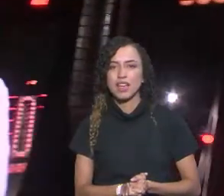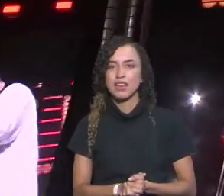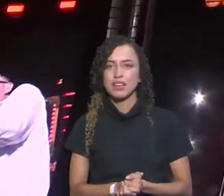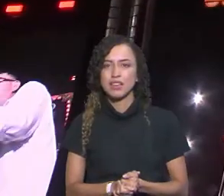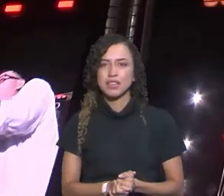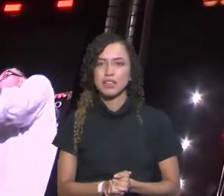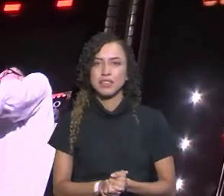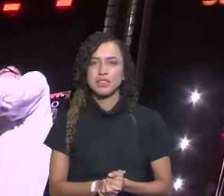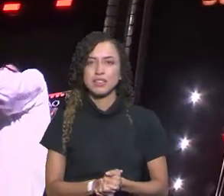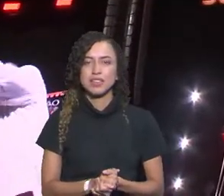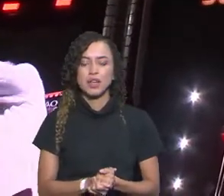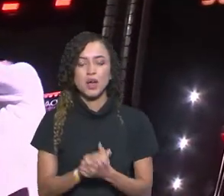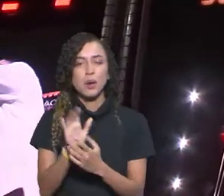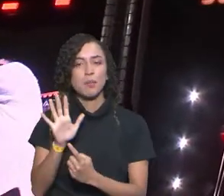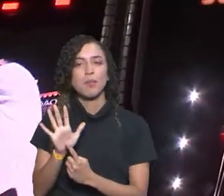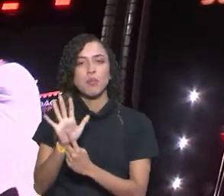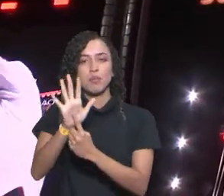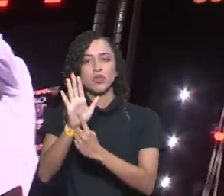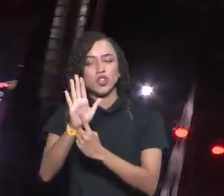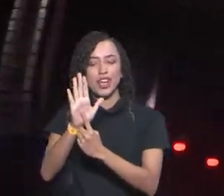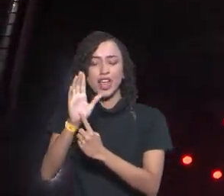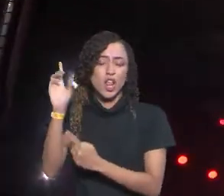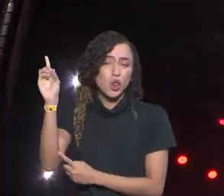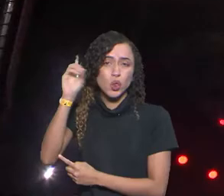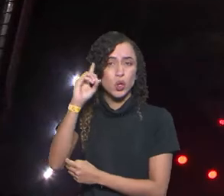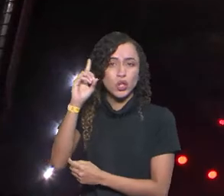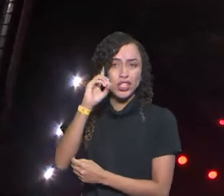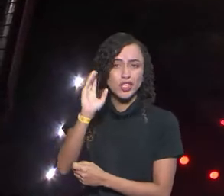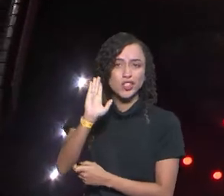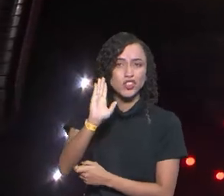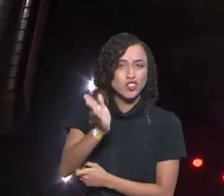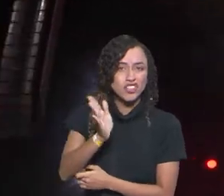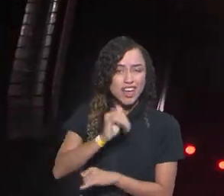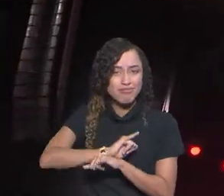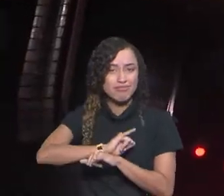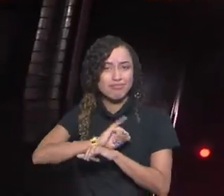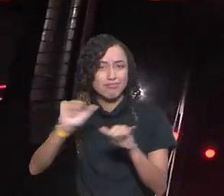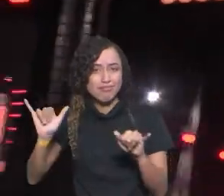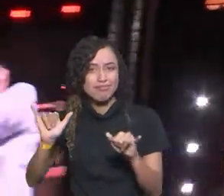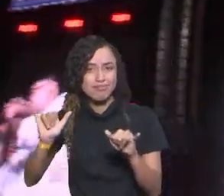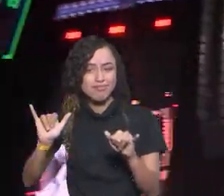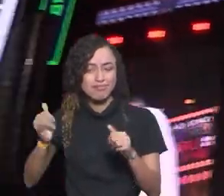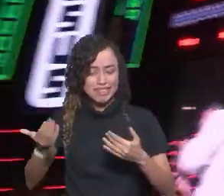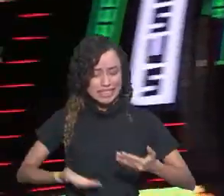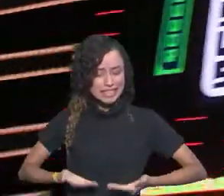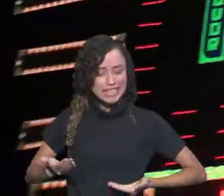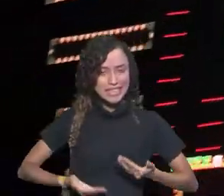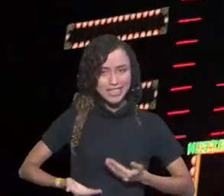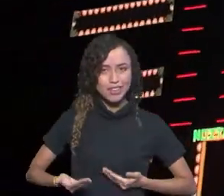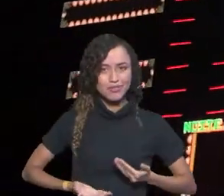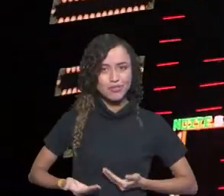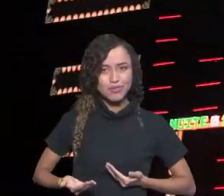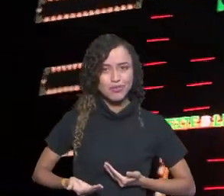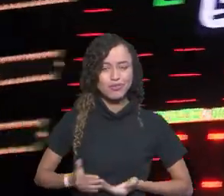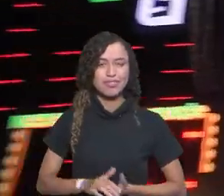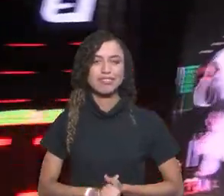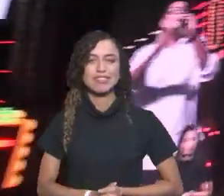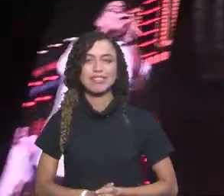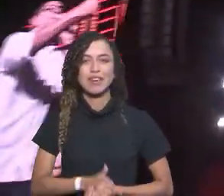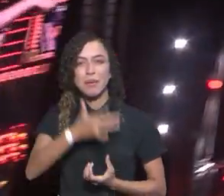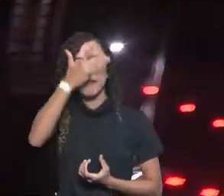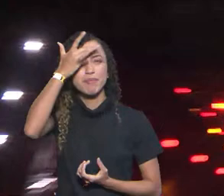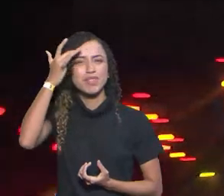é para reverberar aquilo que você diz todos os dias como servos de Deus como boca de Deus como alguém